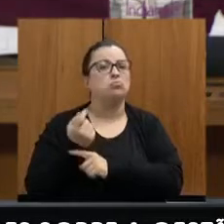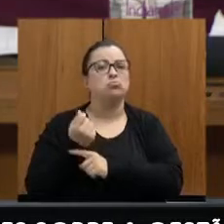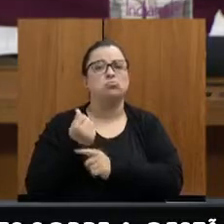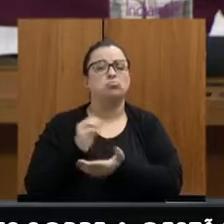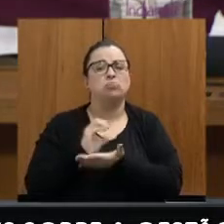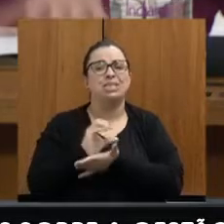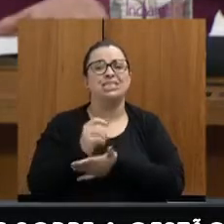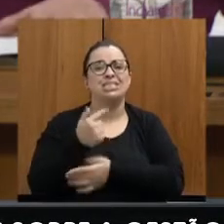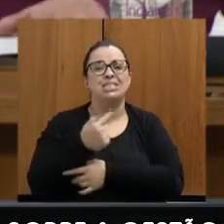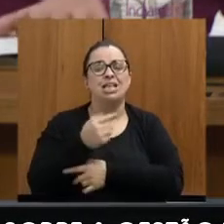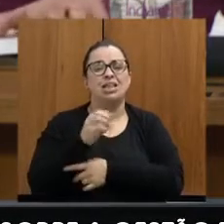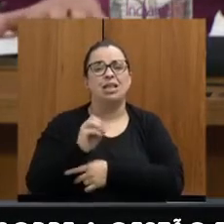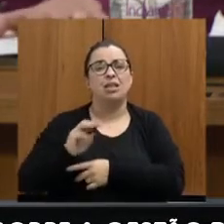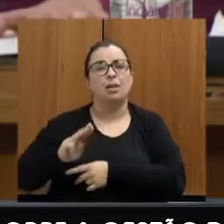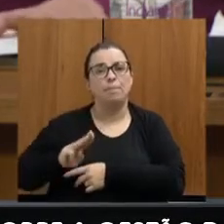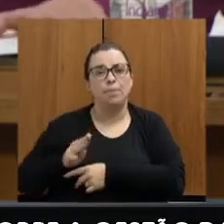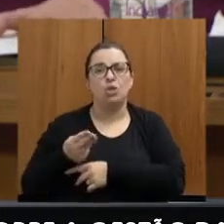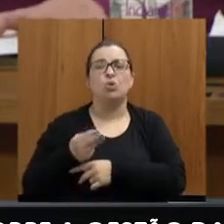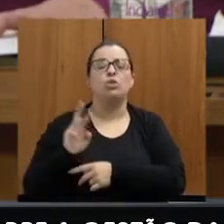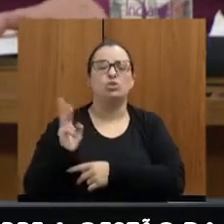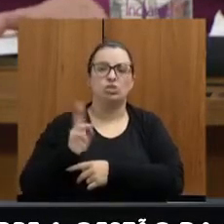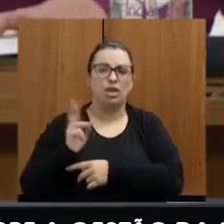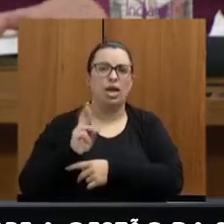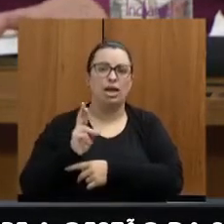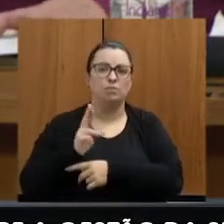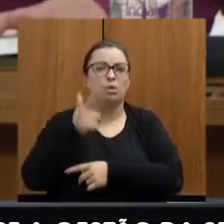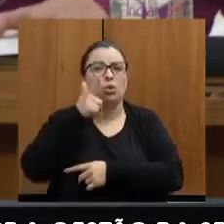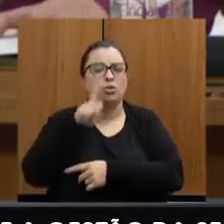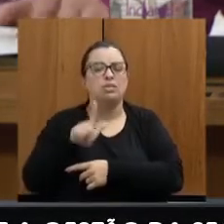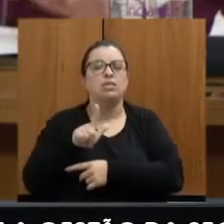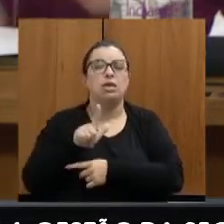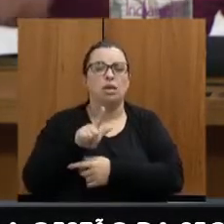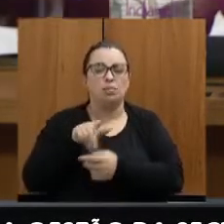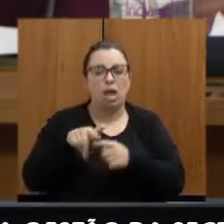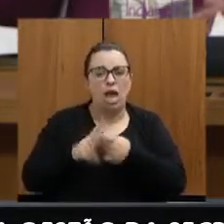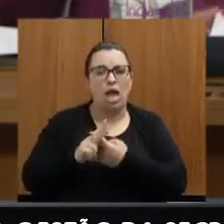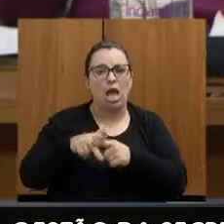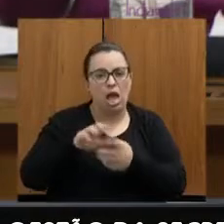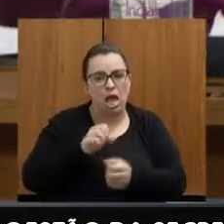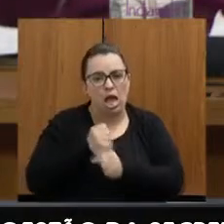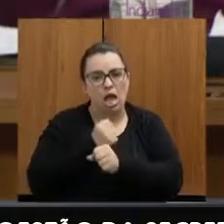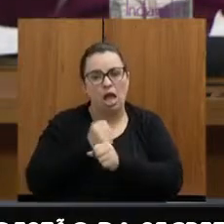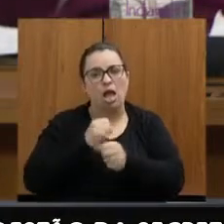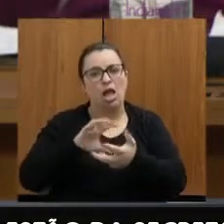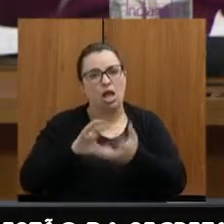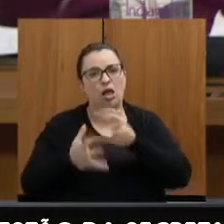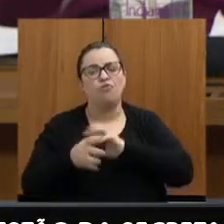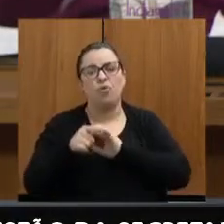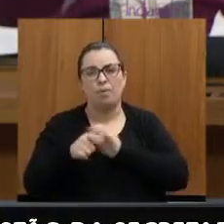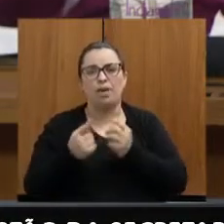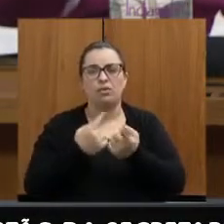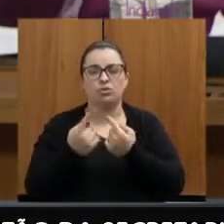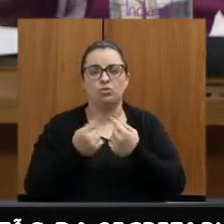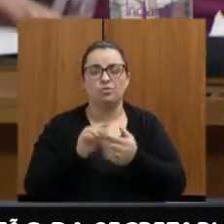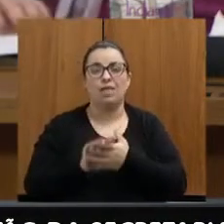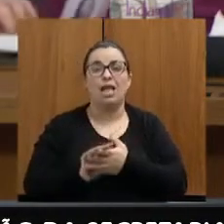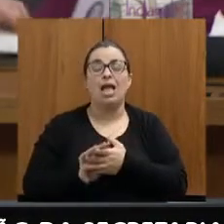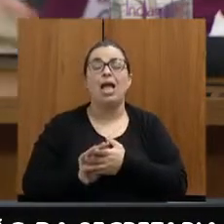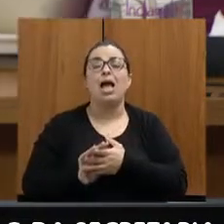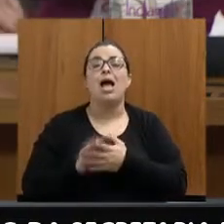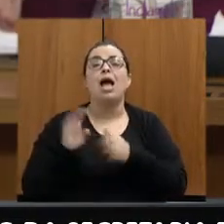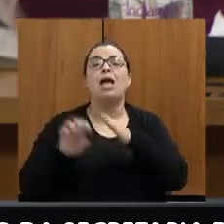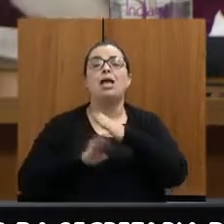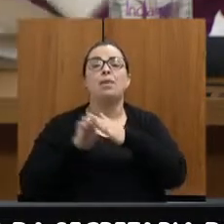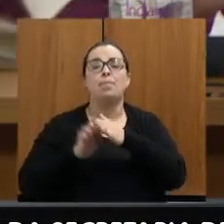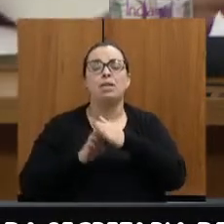70 milhões de reais para recuperação as empresas que venceram essa licitação é até Rayan